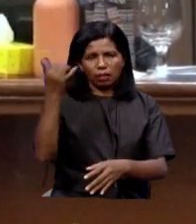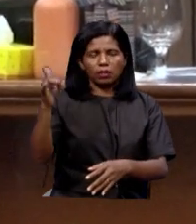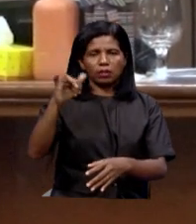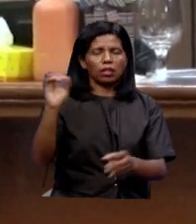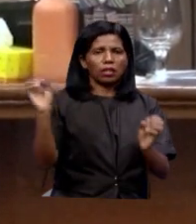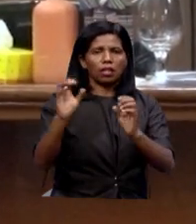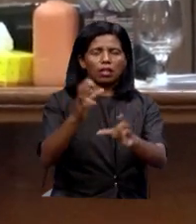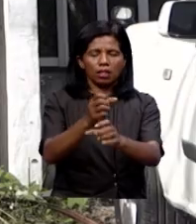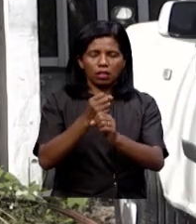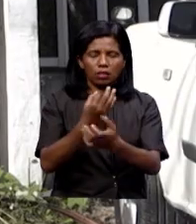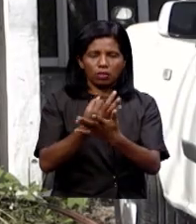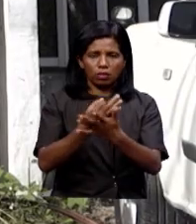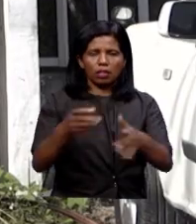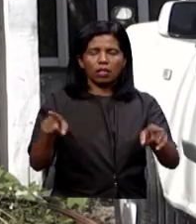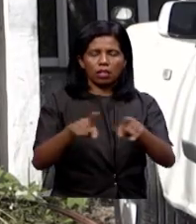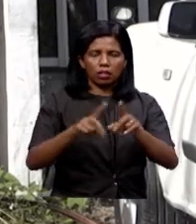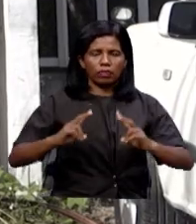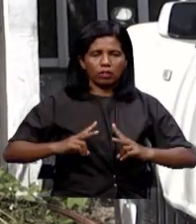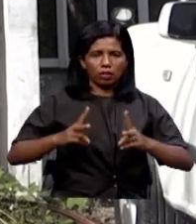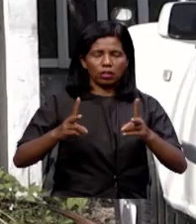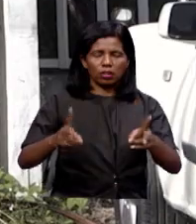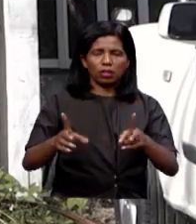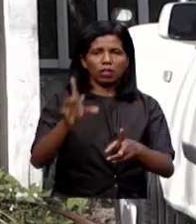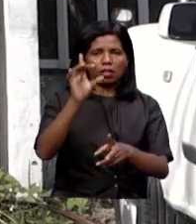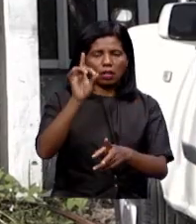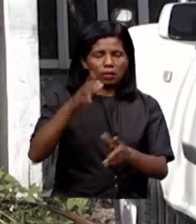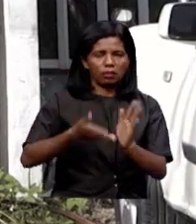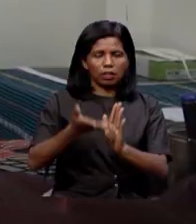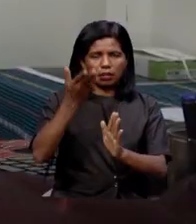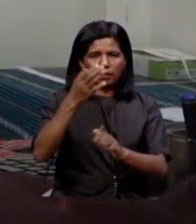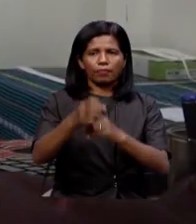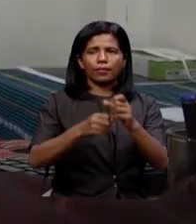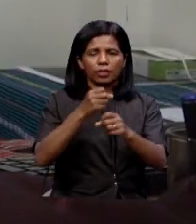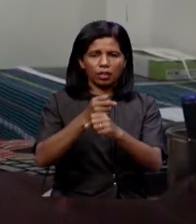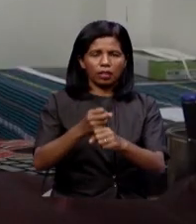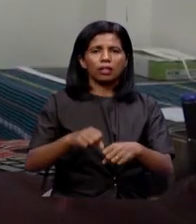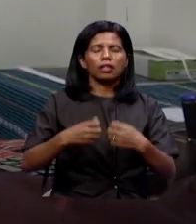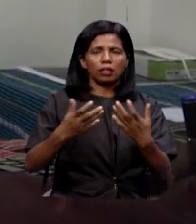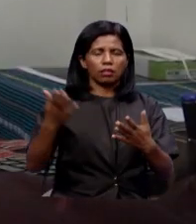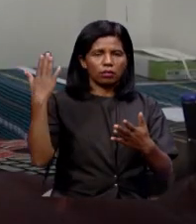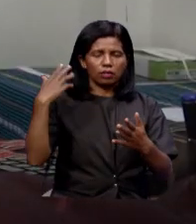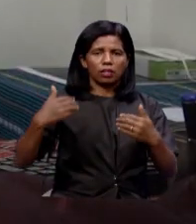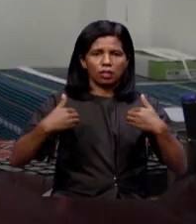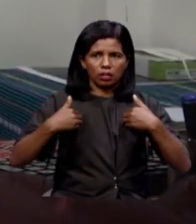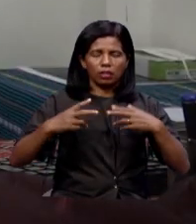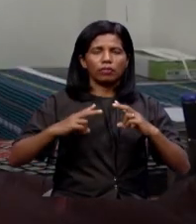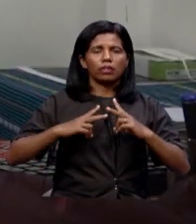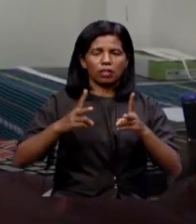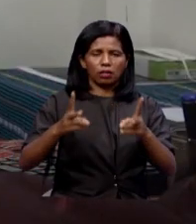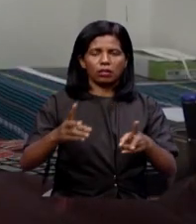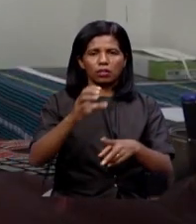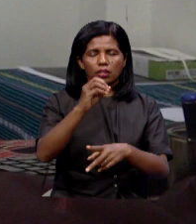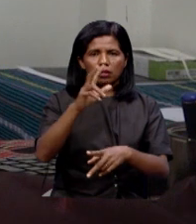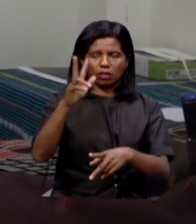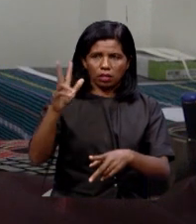mensal hanesan ho veterano grau 8 baleten tinan hira liwa kotuk Iha veterano balo 03, iha